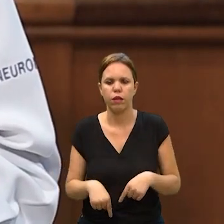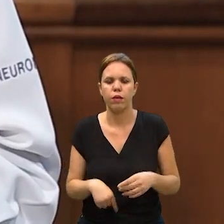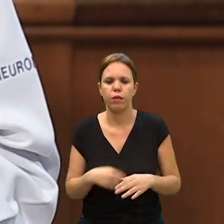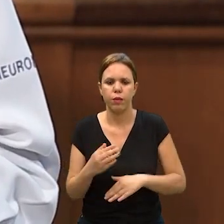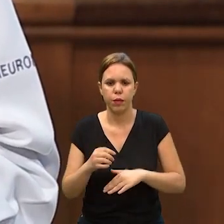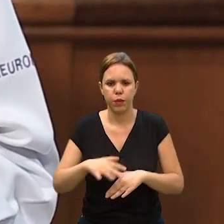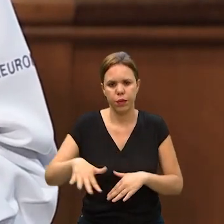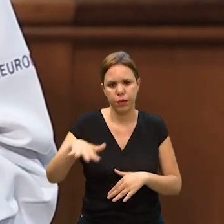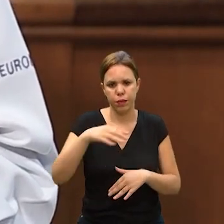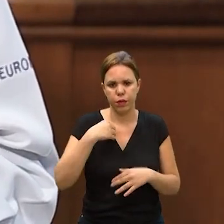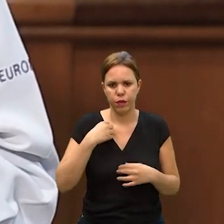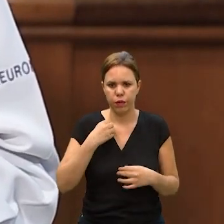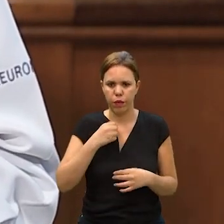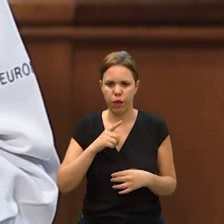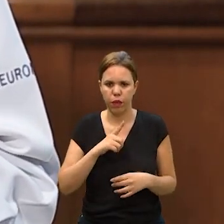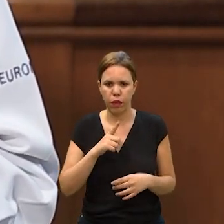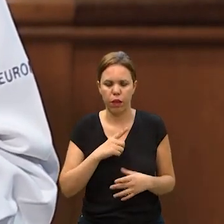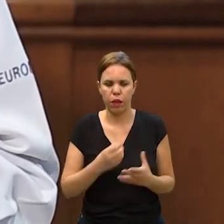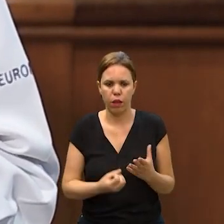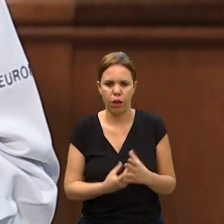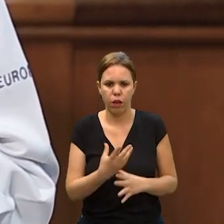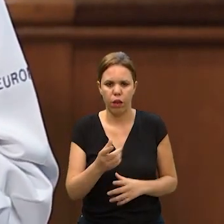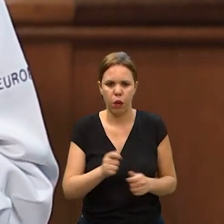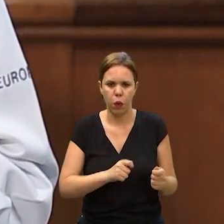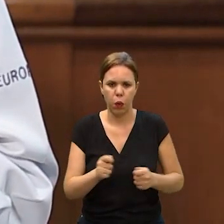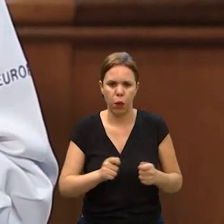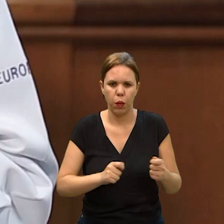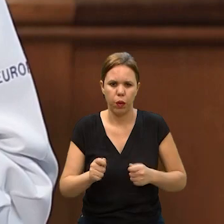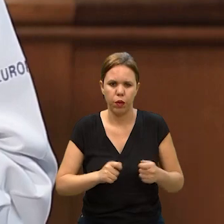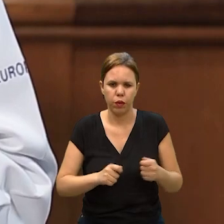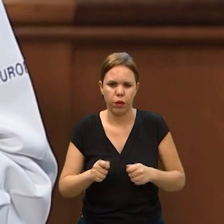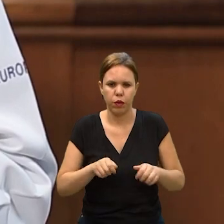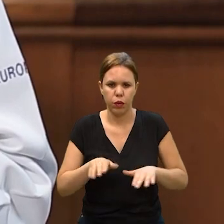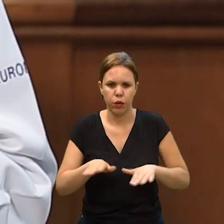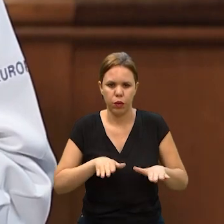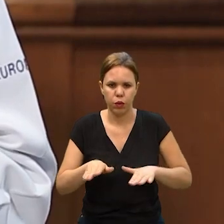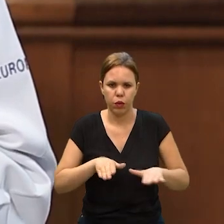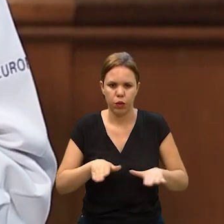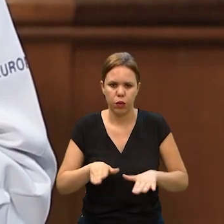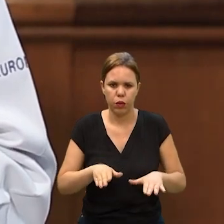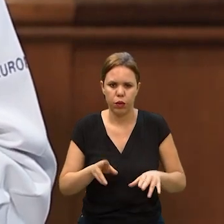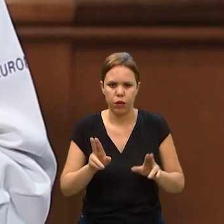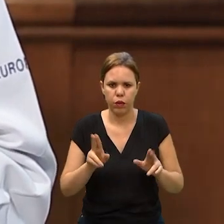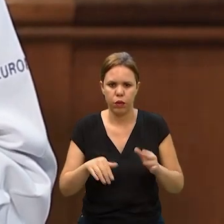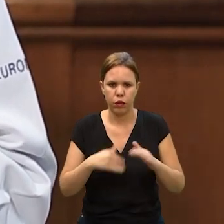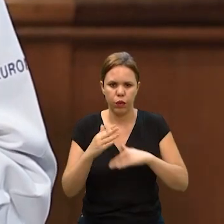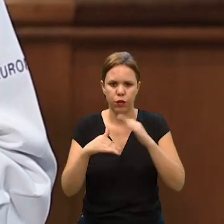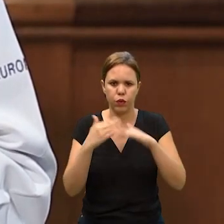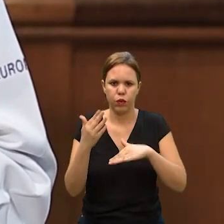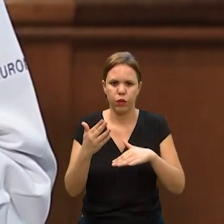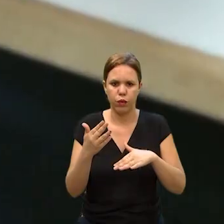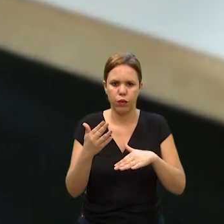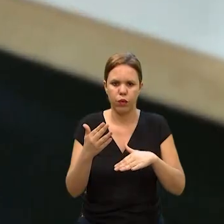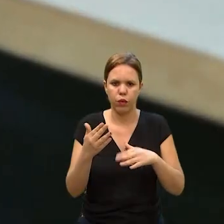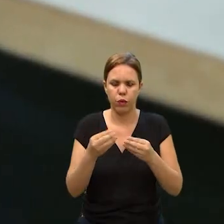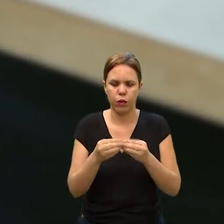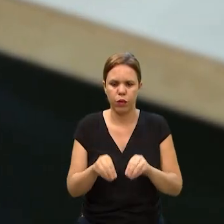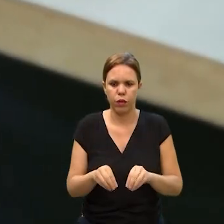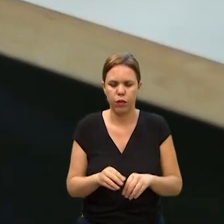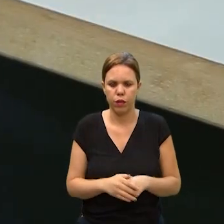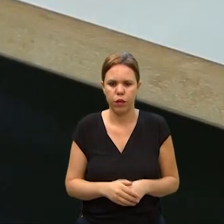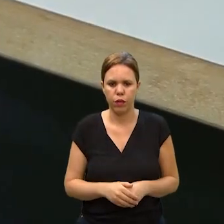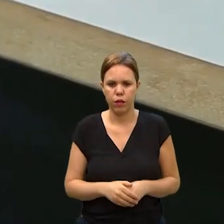envolvendo as áreas que exerce o controle motor cell e, portanto, o desenvolvimento vai ficar comprometido.